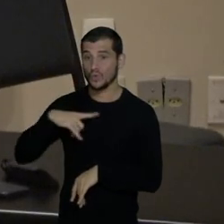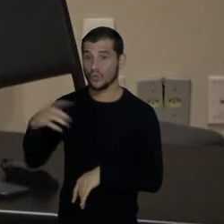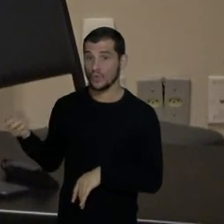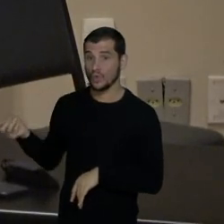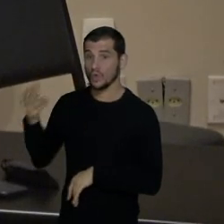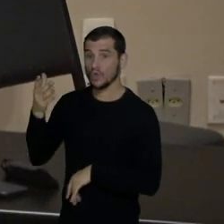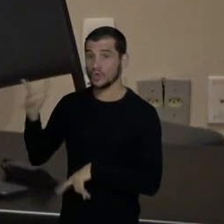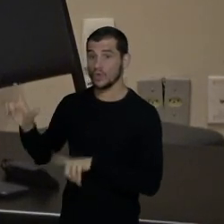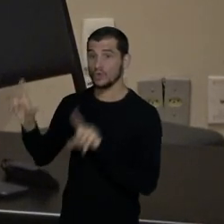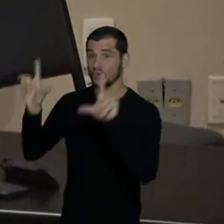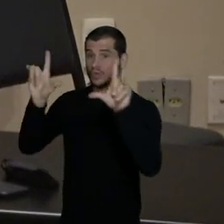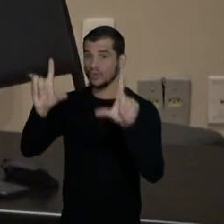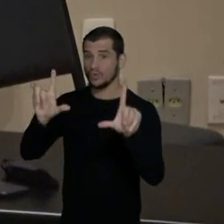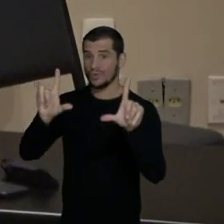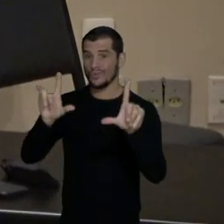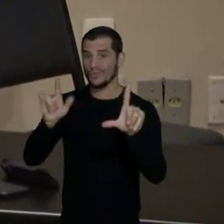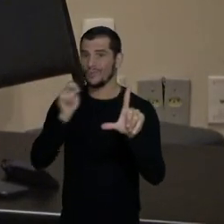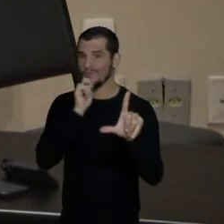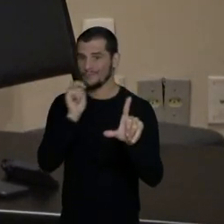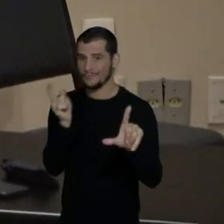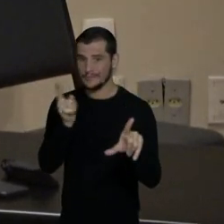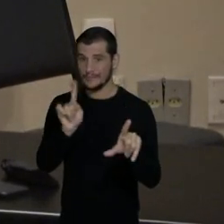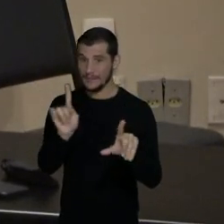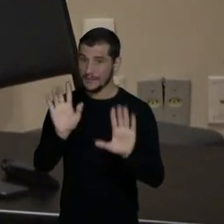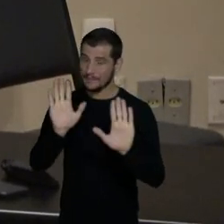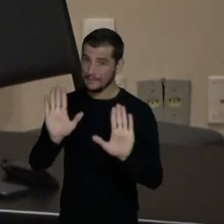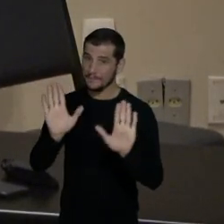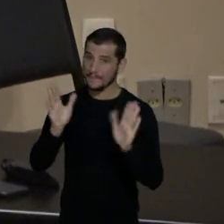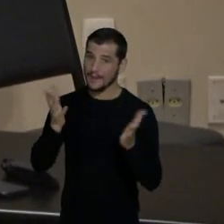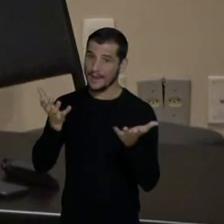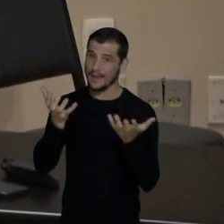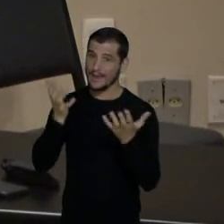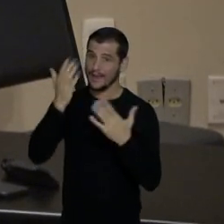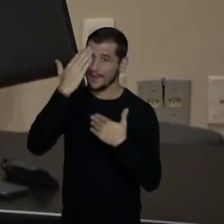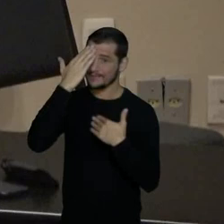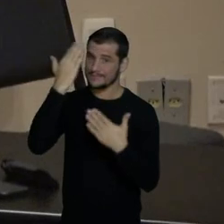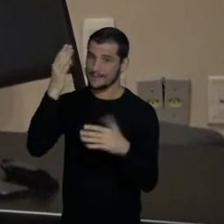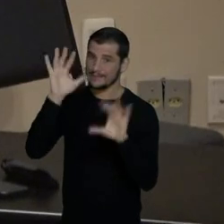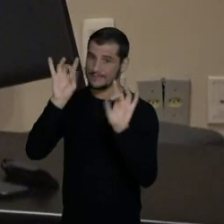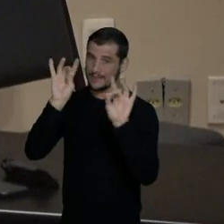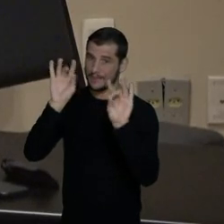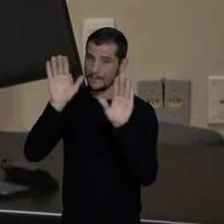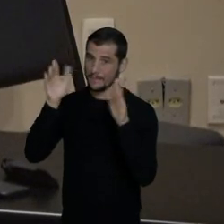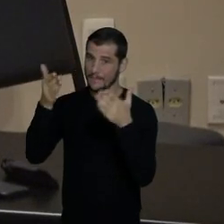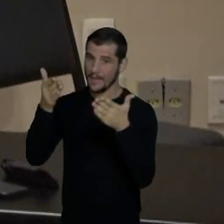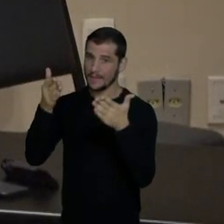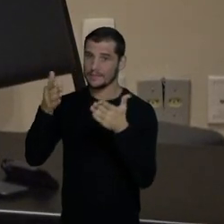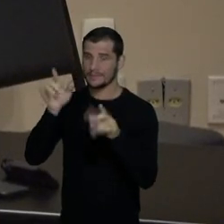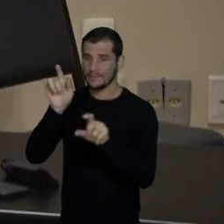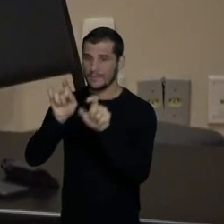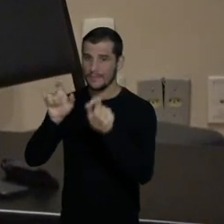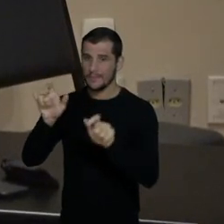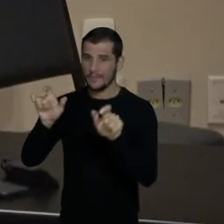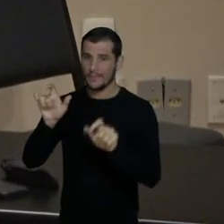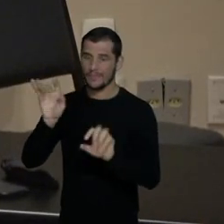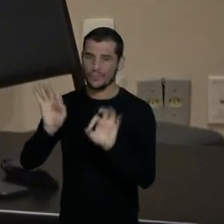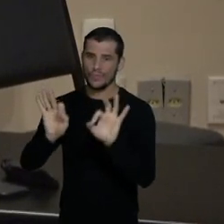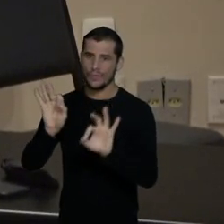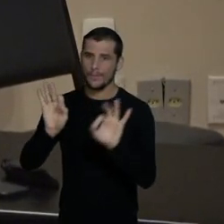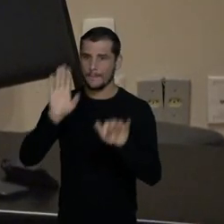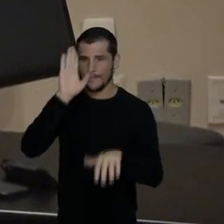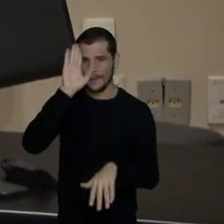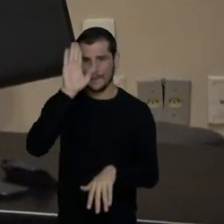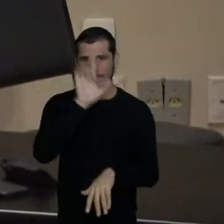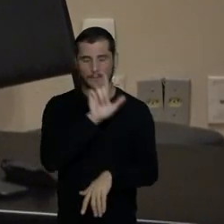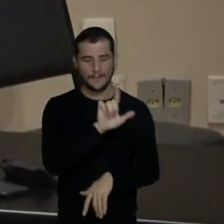agradecimento pessoal à questão da comissão organizadora principalmente em nome da Lucimar que fez todo o esforço